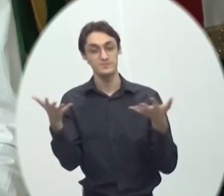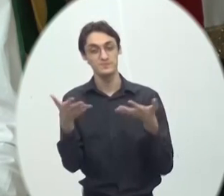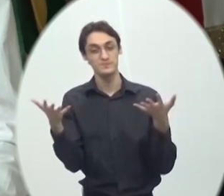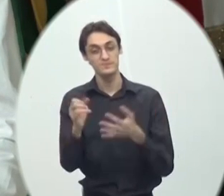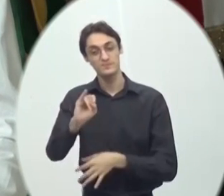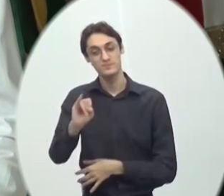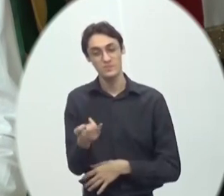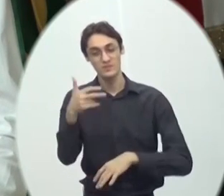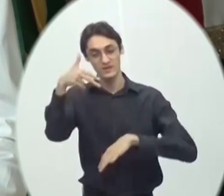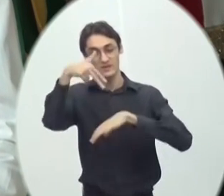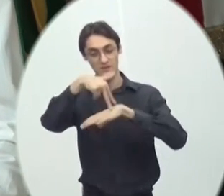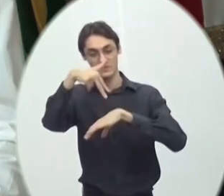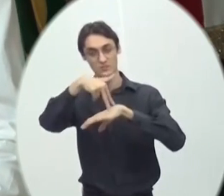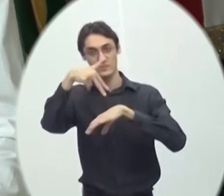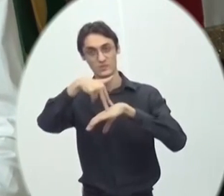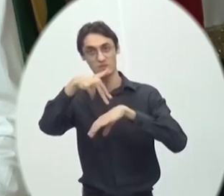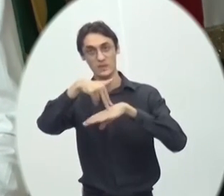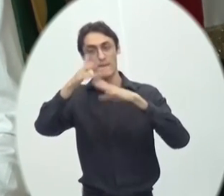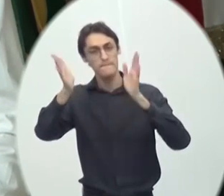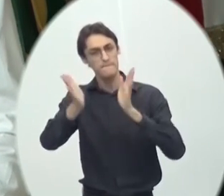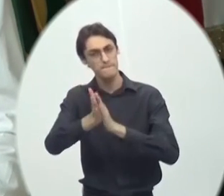na tribuna e